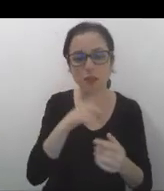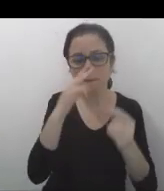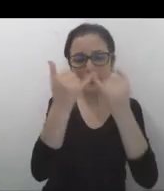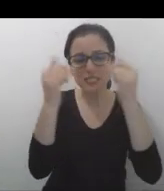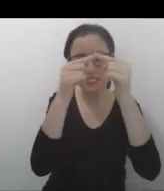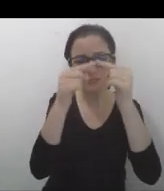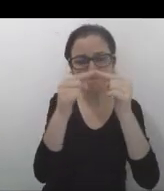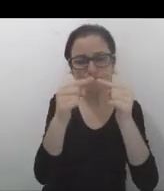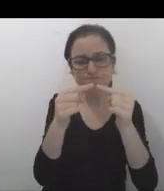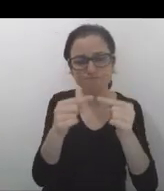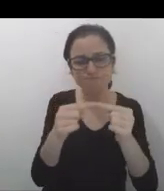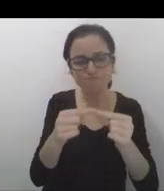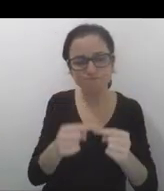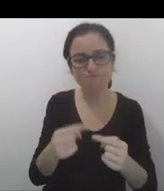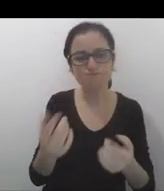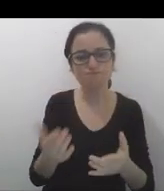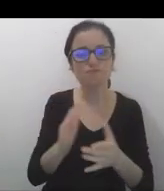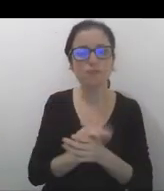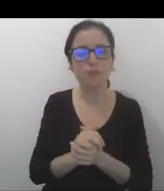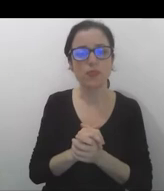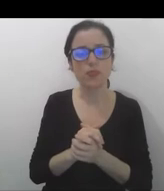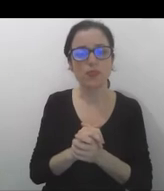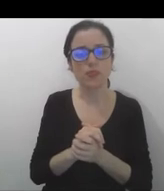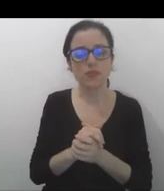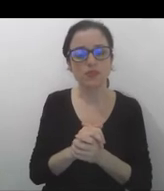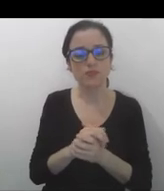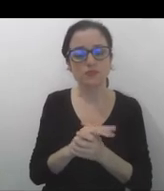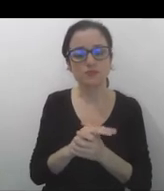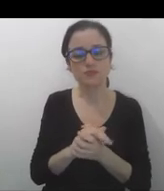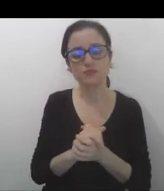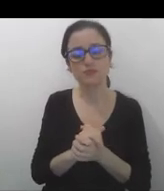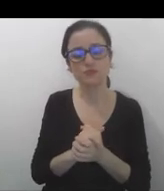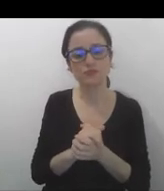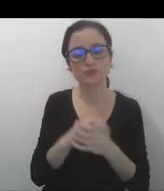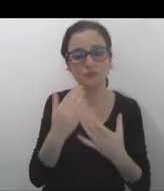Bauhaus, mas você tem similaridades e você tem...